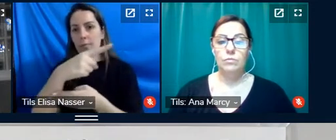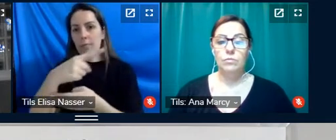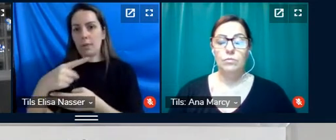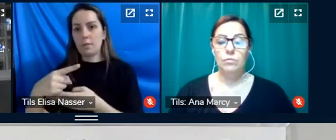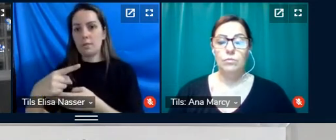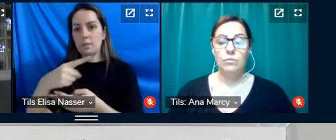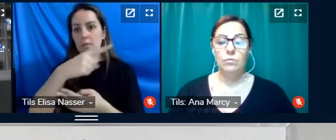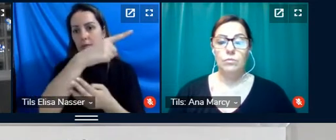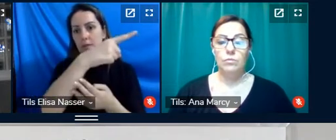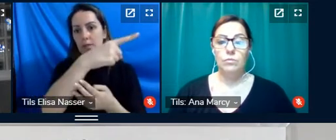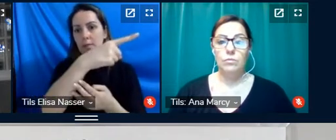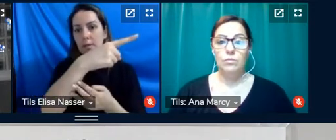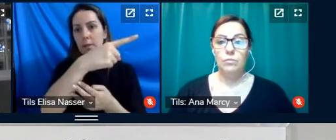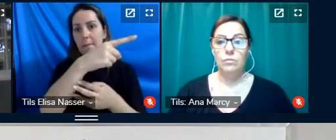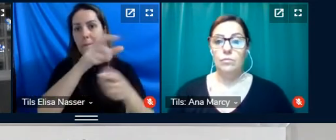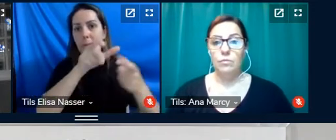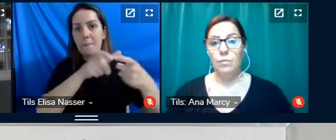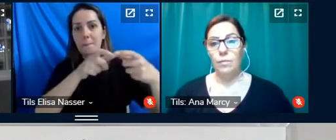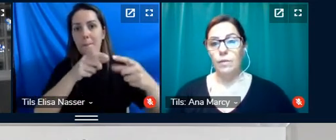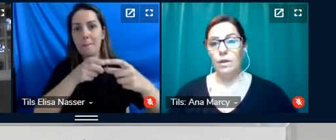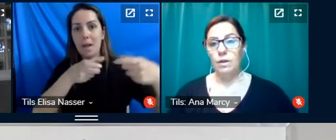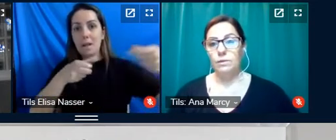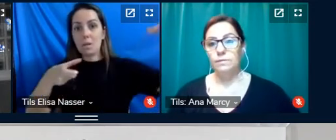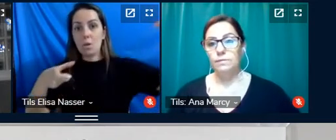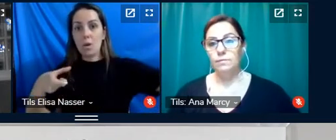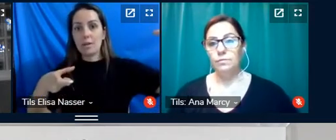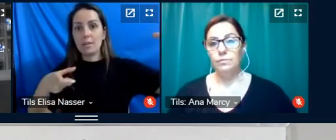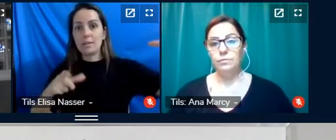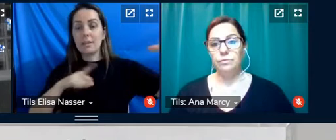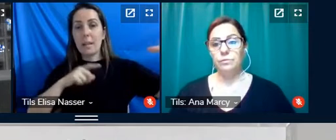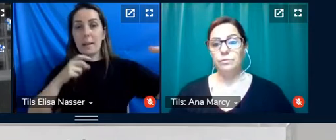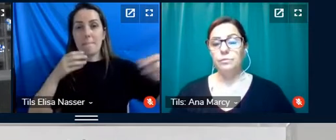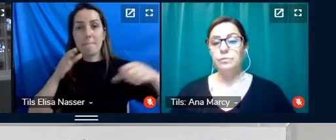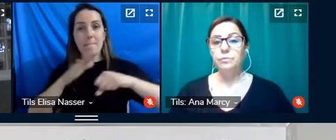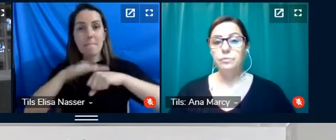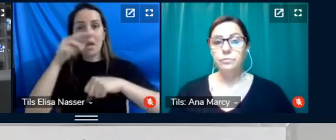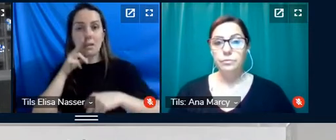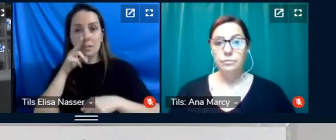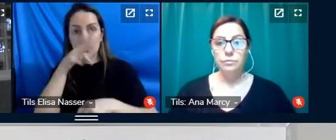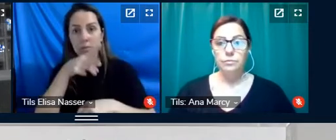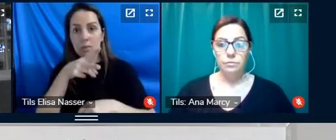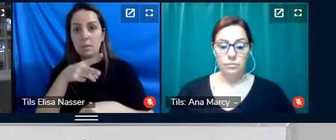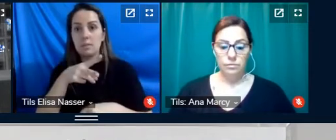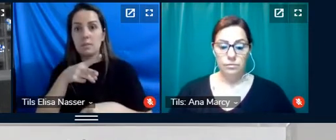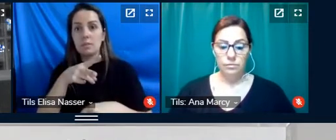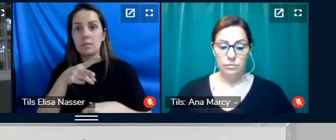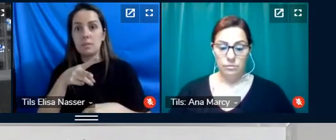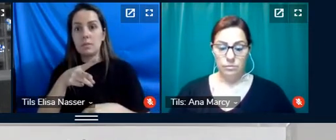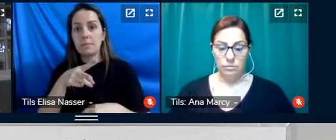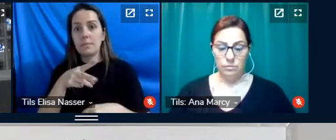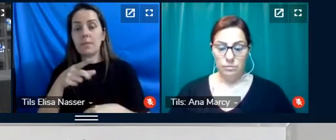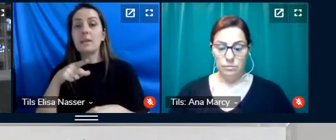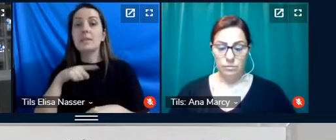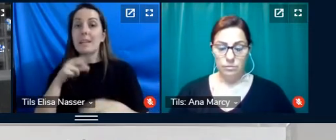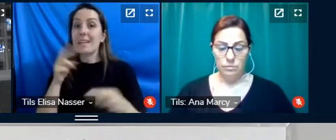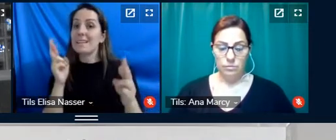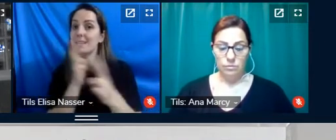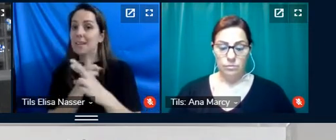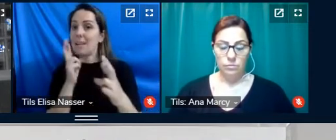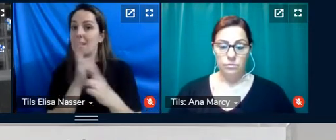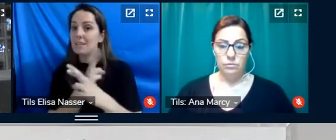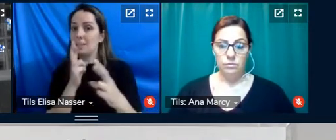dizer, corresponde a uma força mais intensa, né? Há essa correspondência, mas